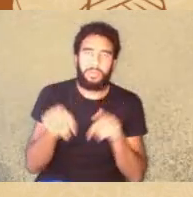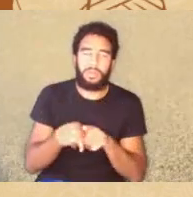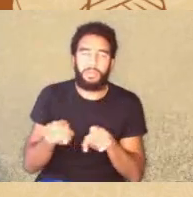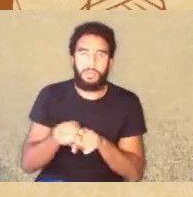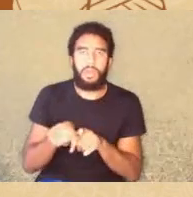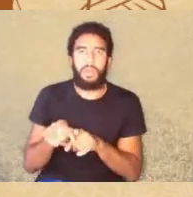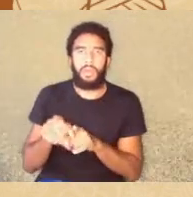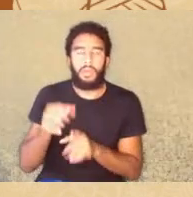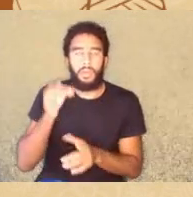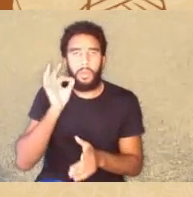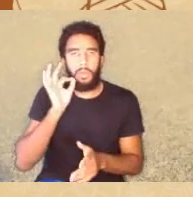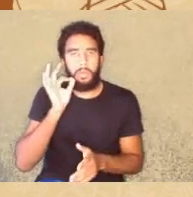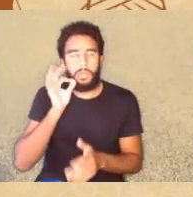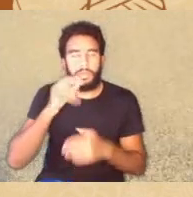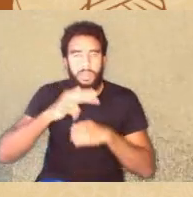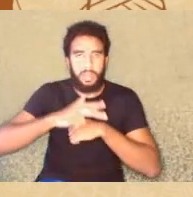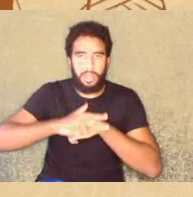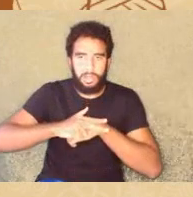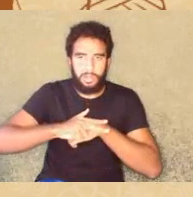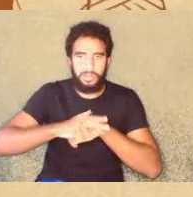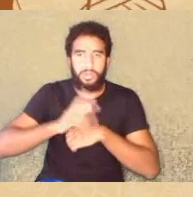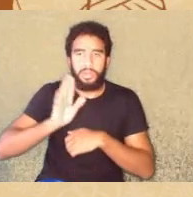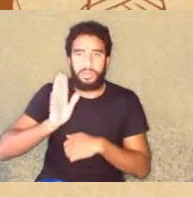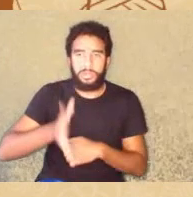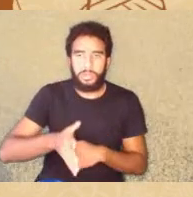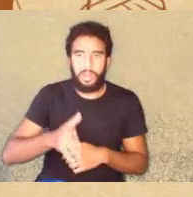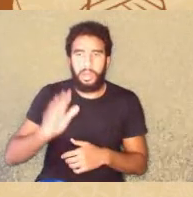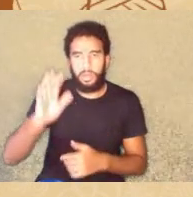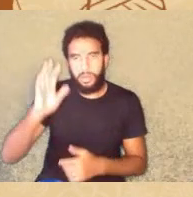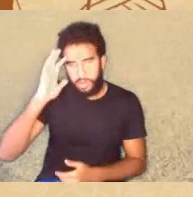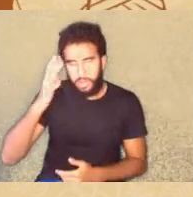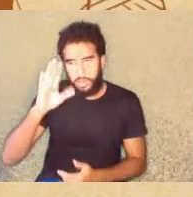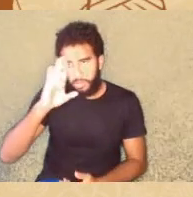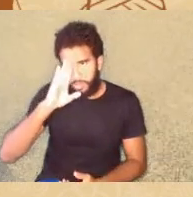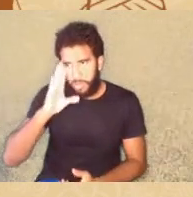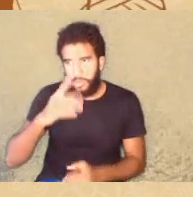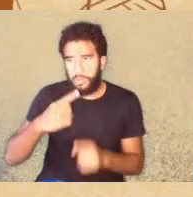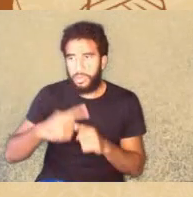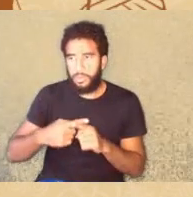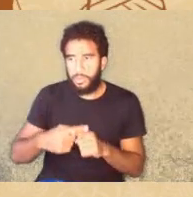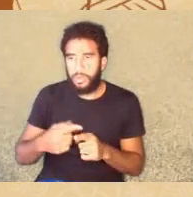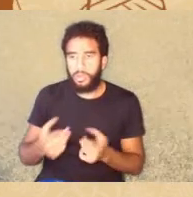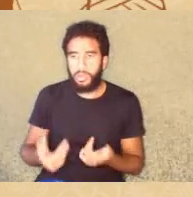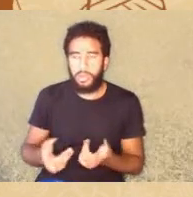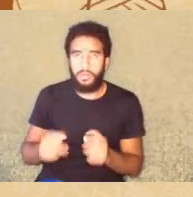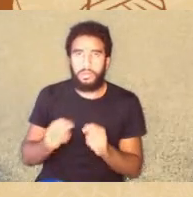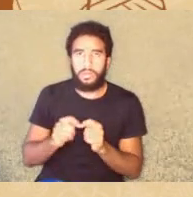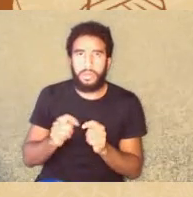já acontece porque, sobretudo, os neopentecostais fazem